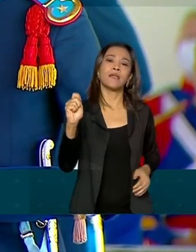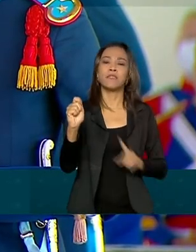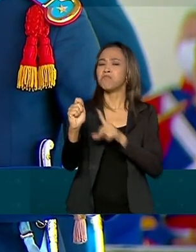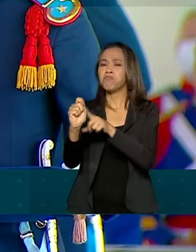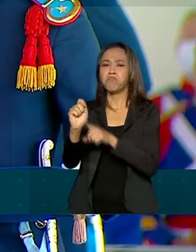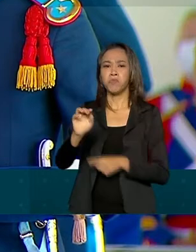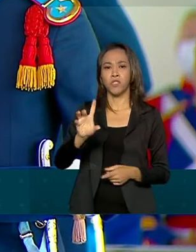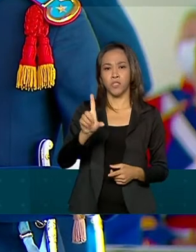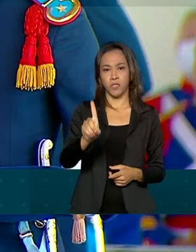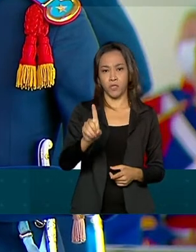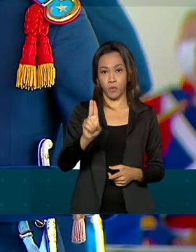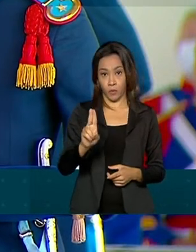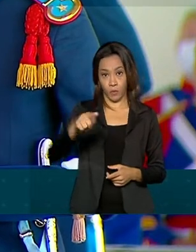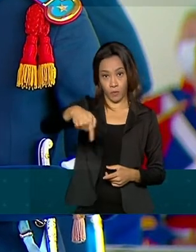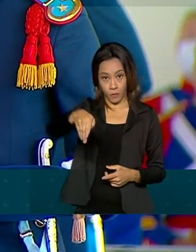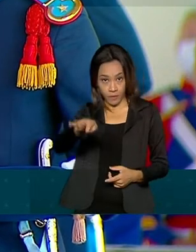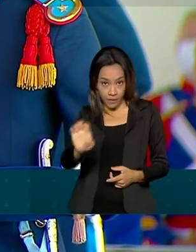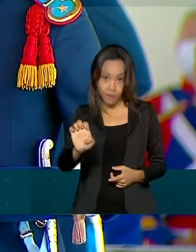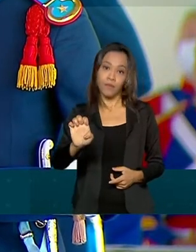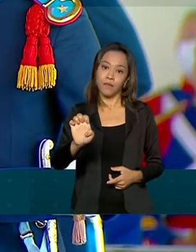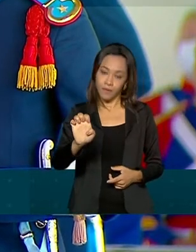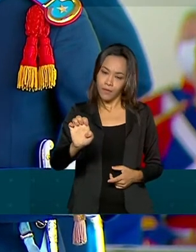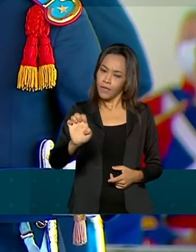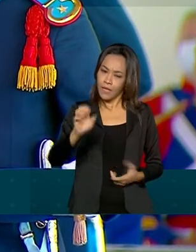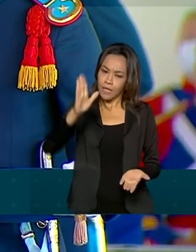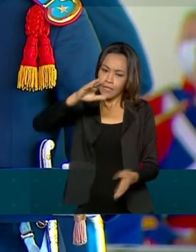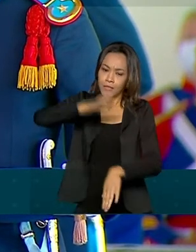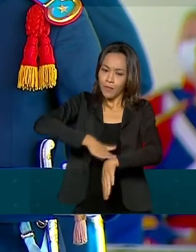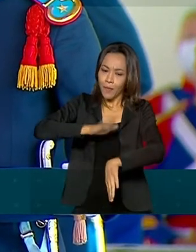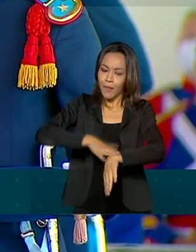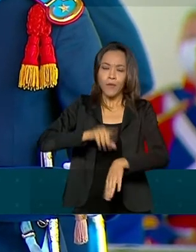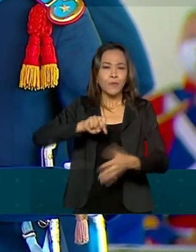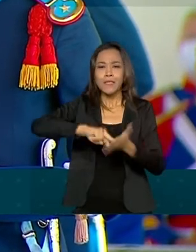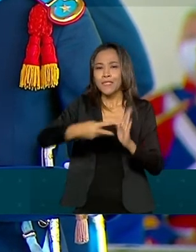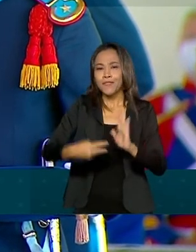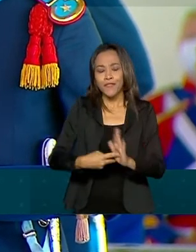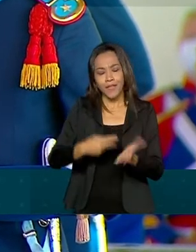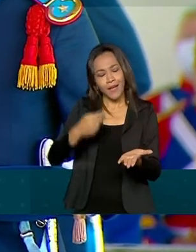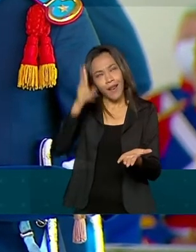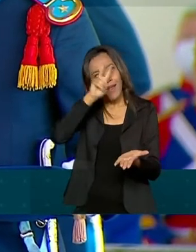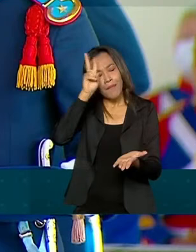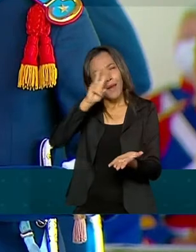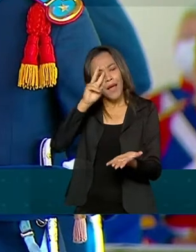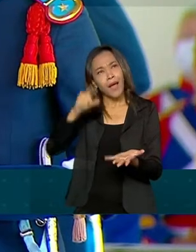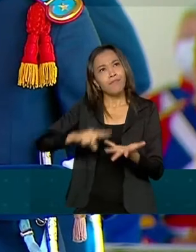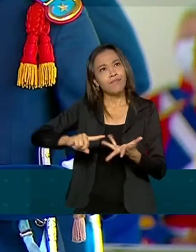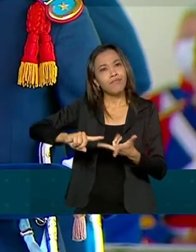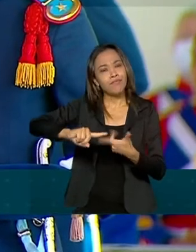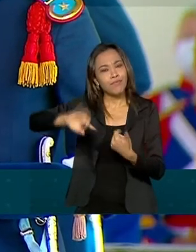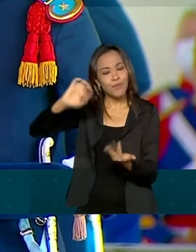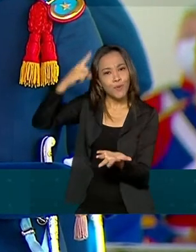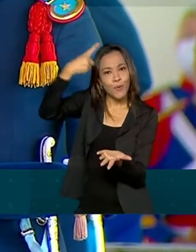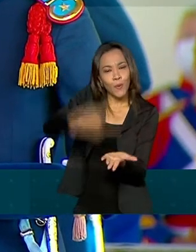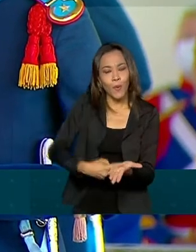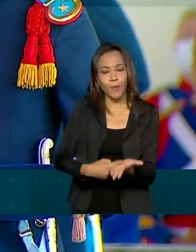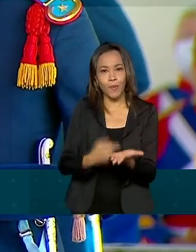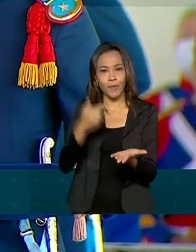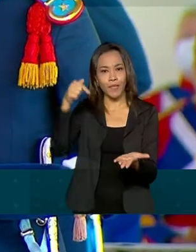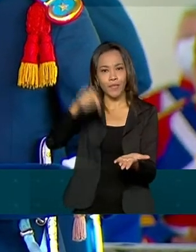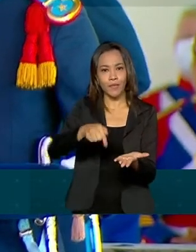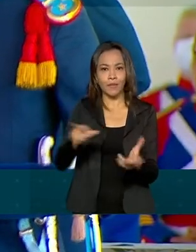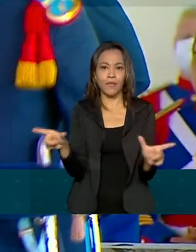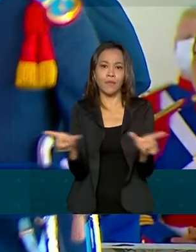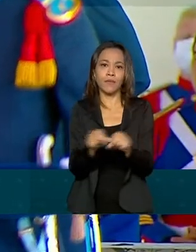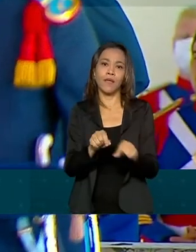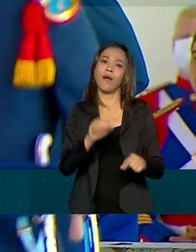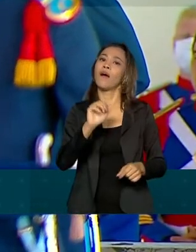Duque de Caxias neste momento em Volta Se a renovação dos ideais uma vez assumidos na Academia Militar das